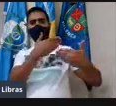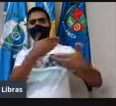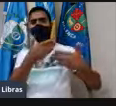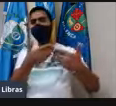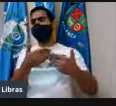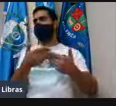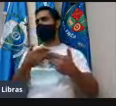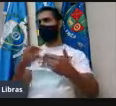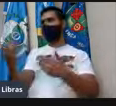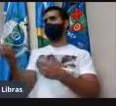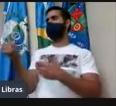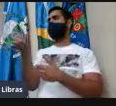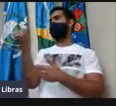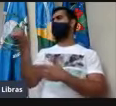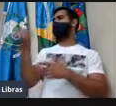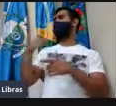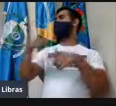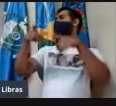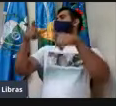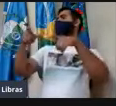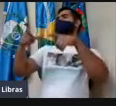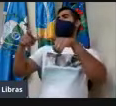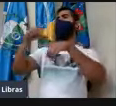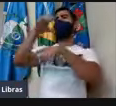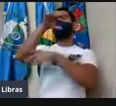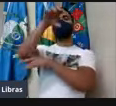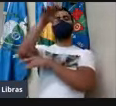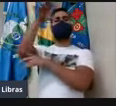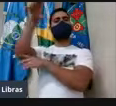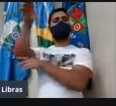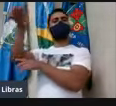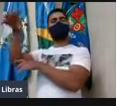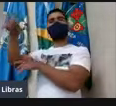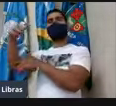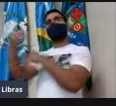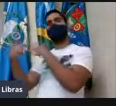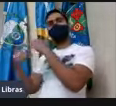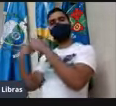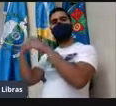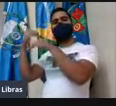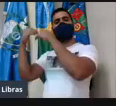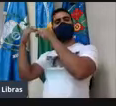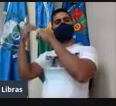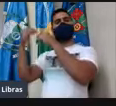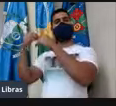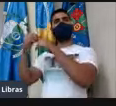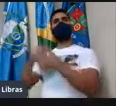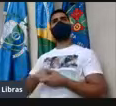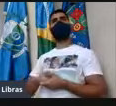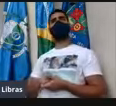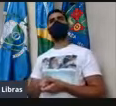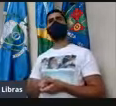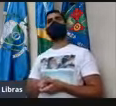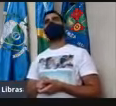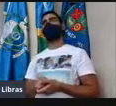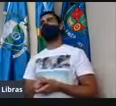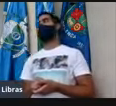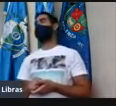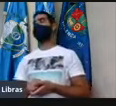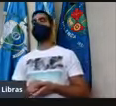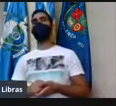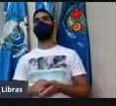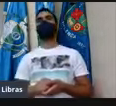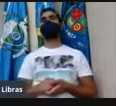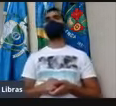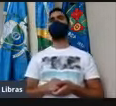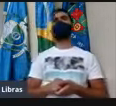essa importância aí, os lugarzinhos começaram a desenvolver isso. E esse é um dos motivos,